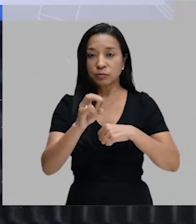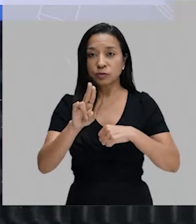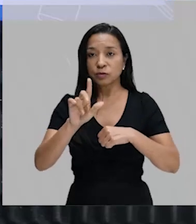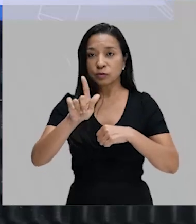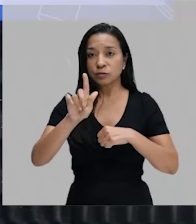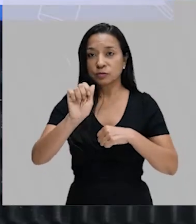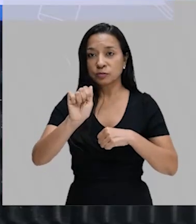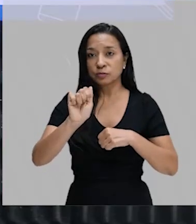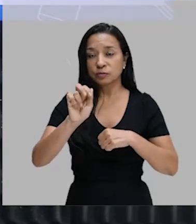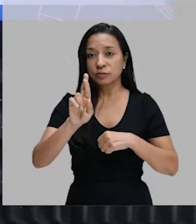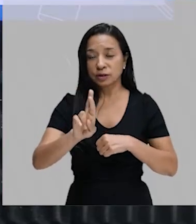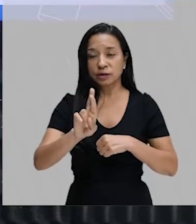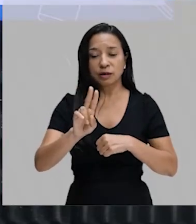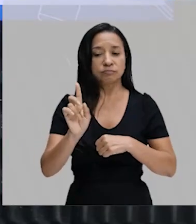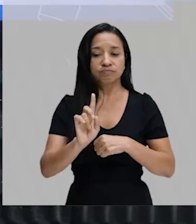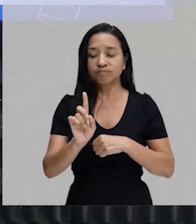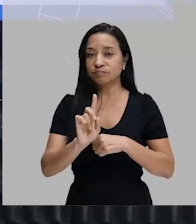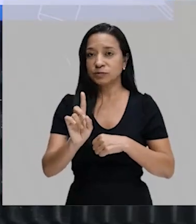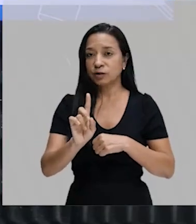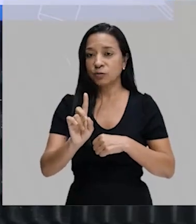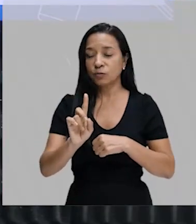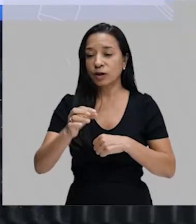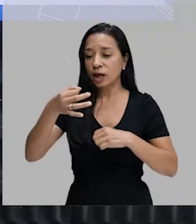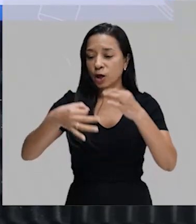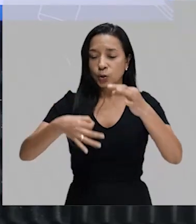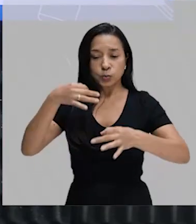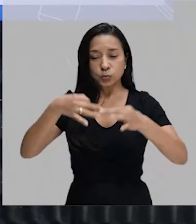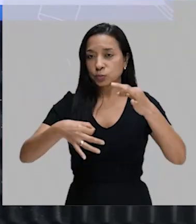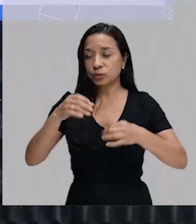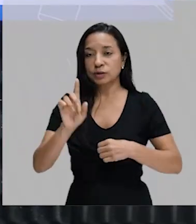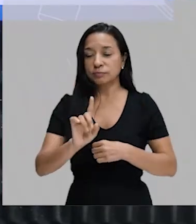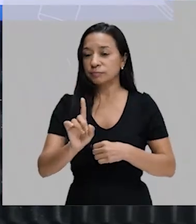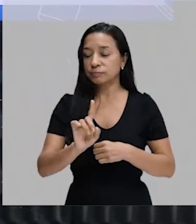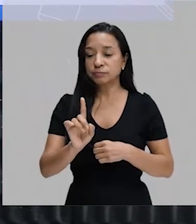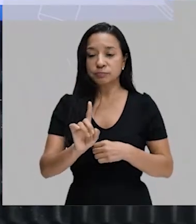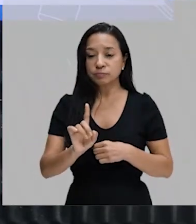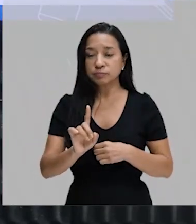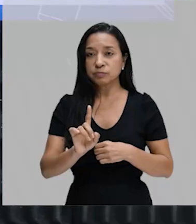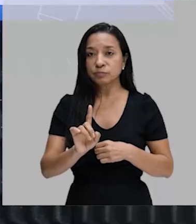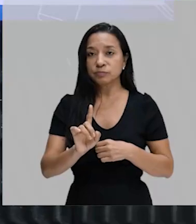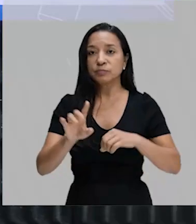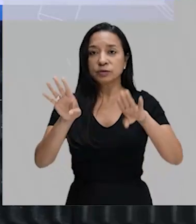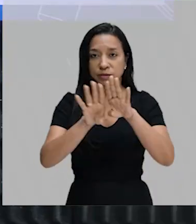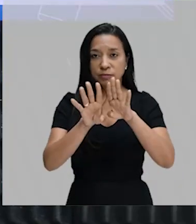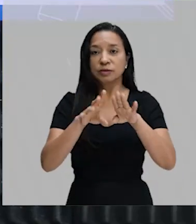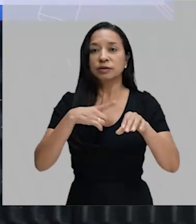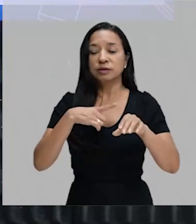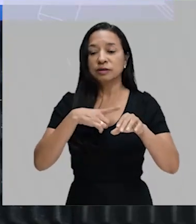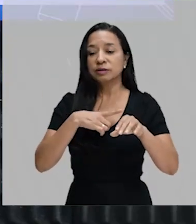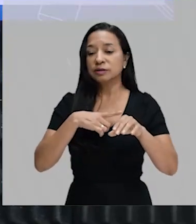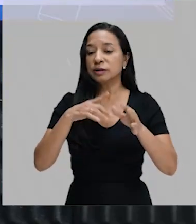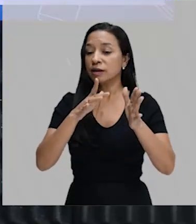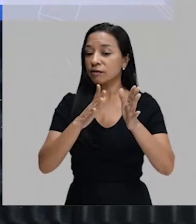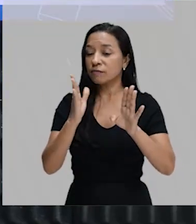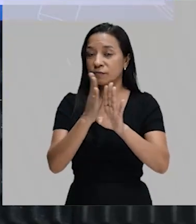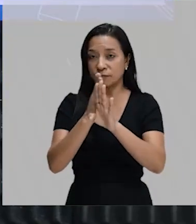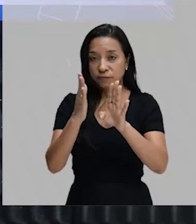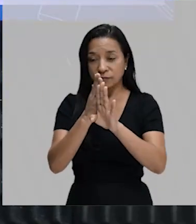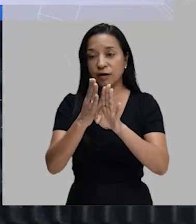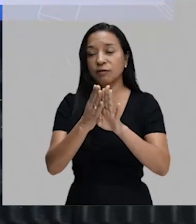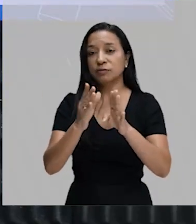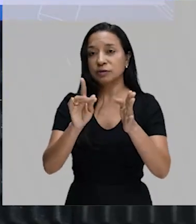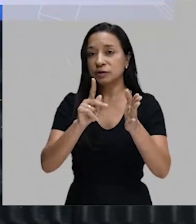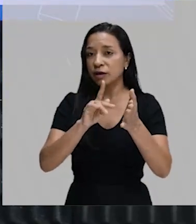Rugar não é julgar de julgamento, tá? também tem falsos cognatos no verbo.